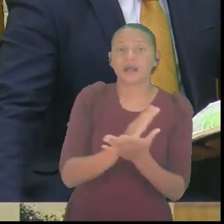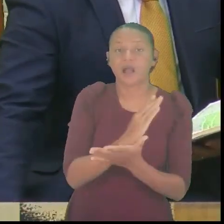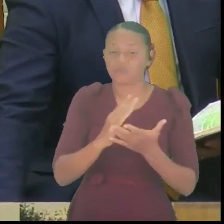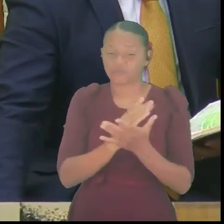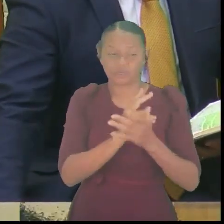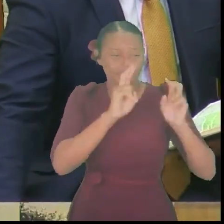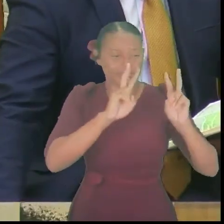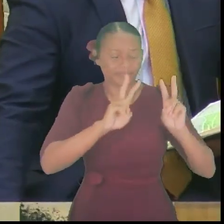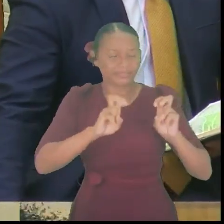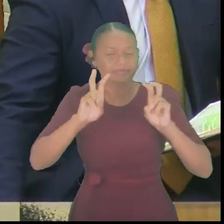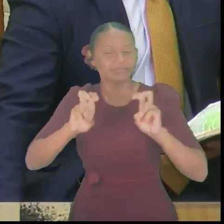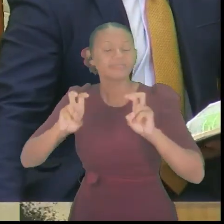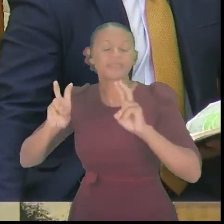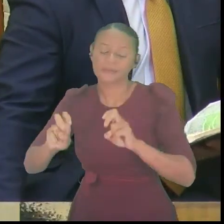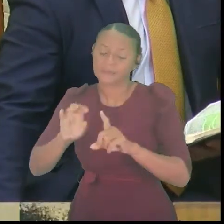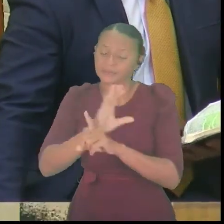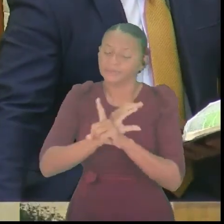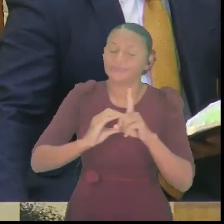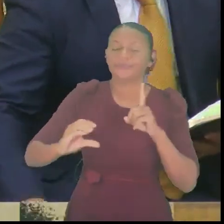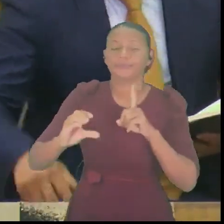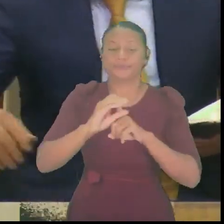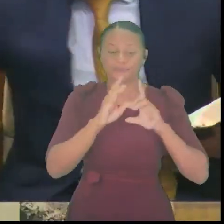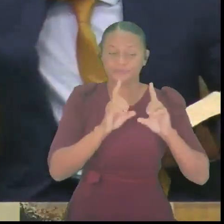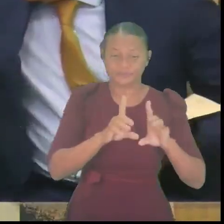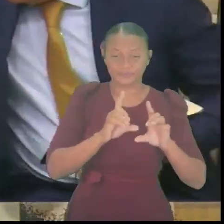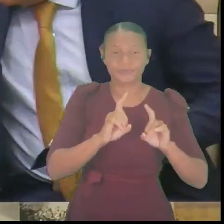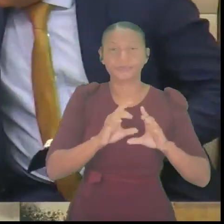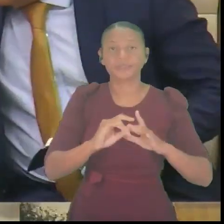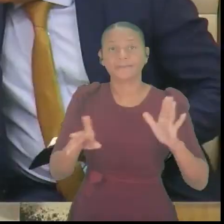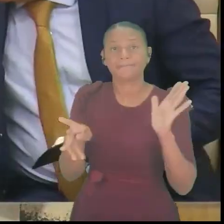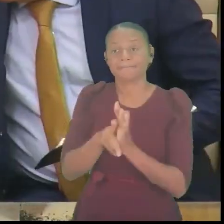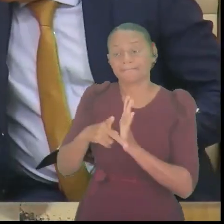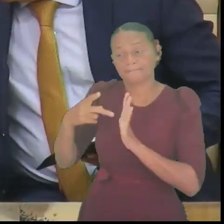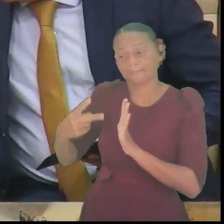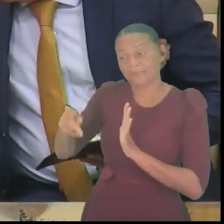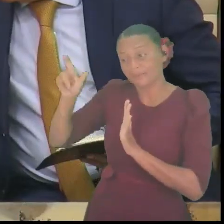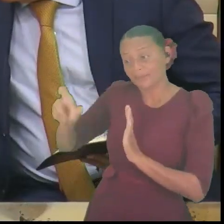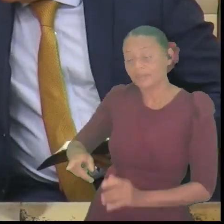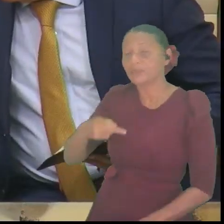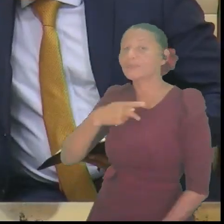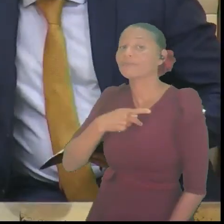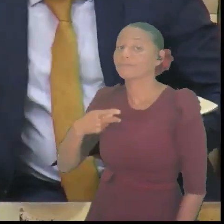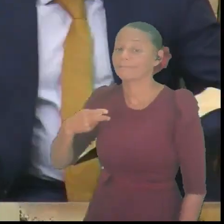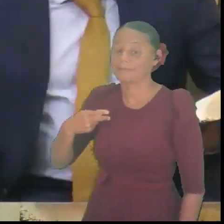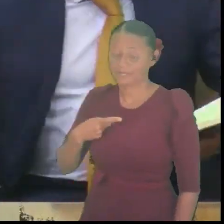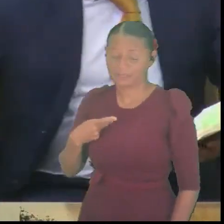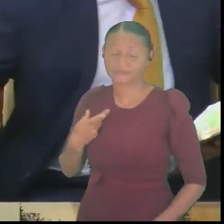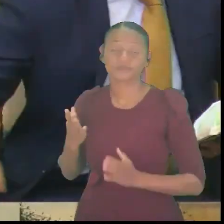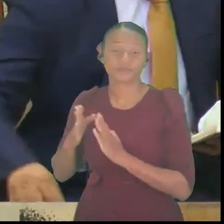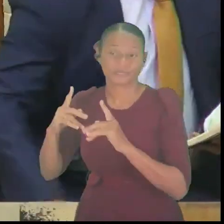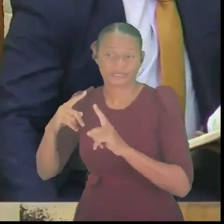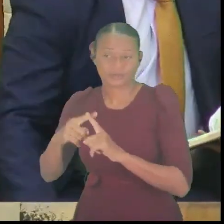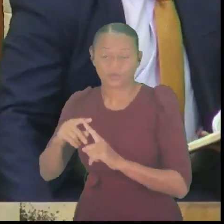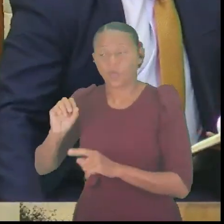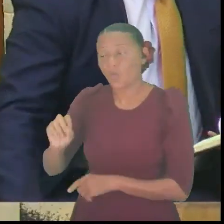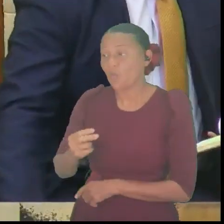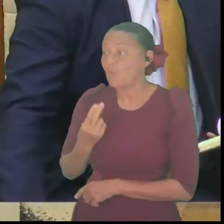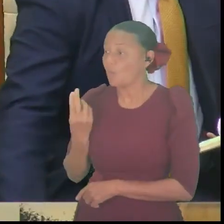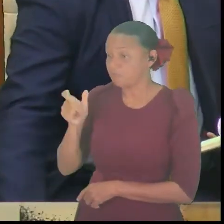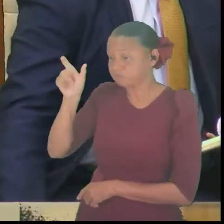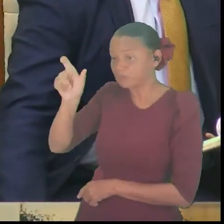assuntos no culto de doutrina são da particularidade do pastor da igreja ou daquele que ele